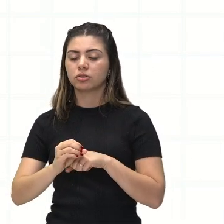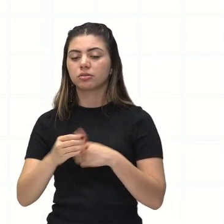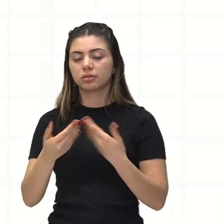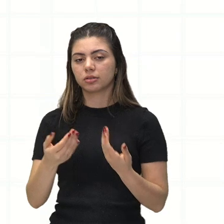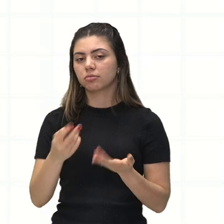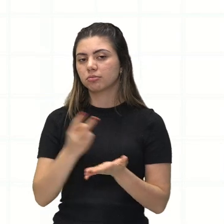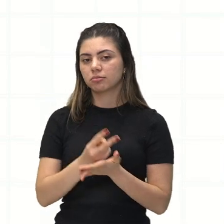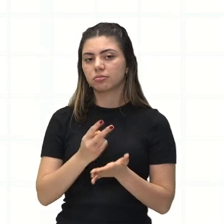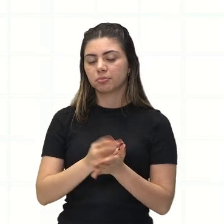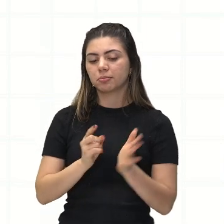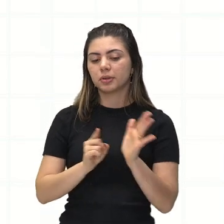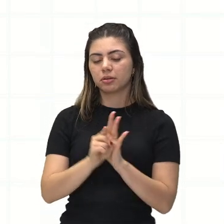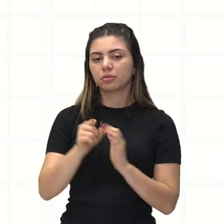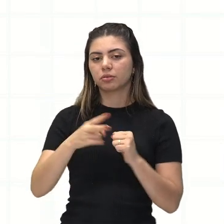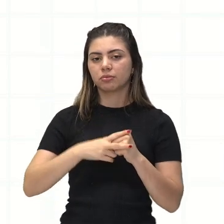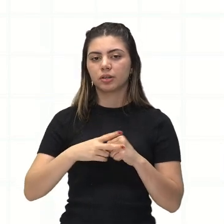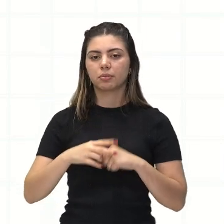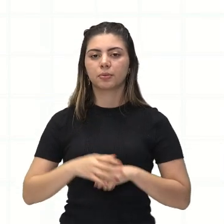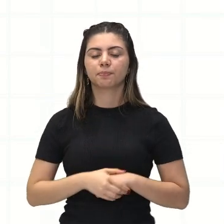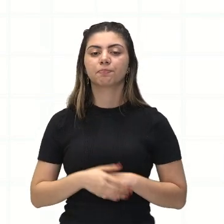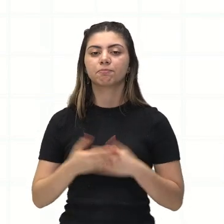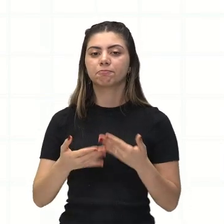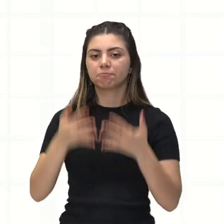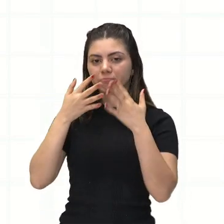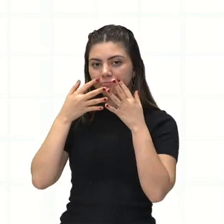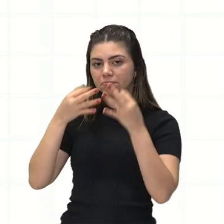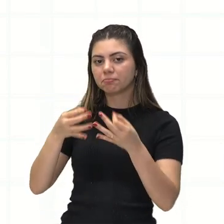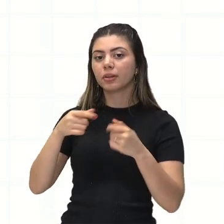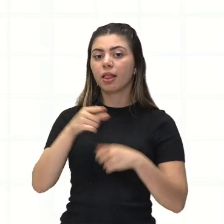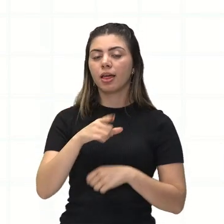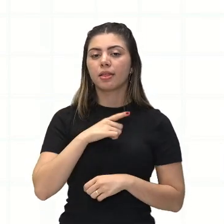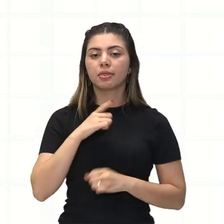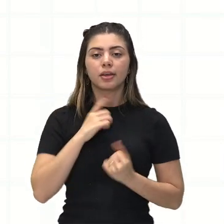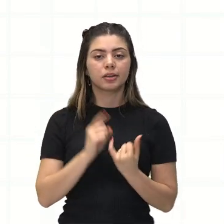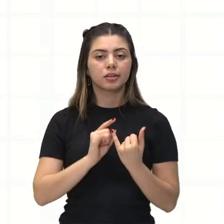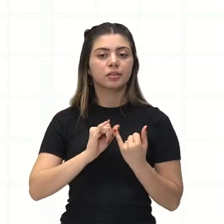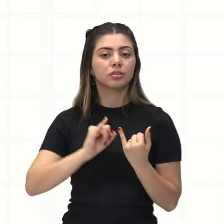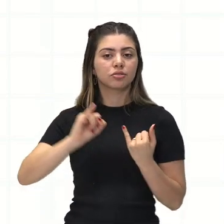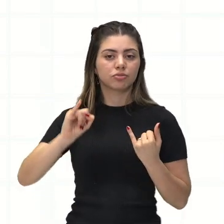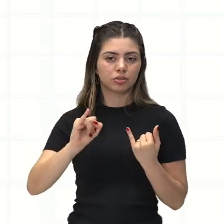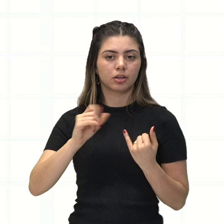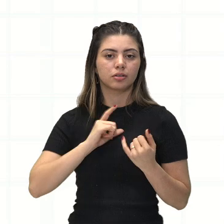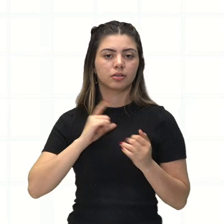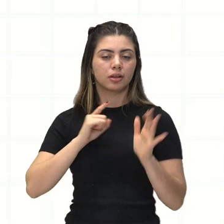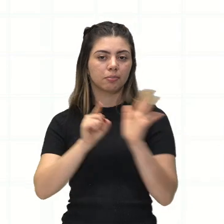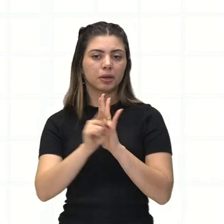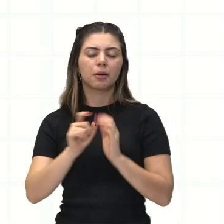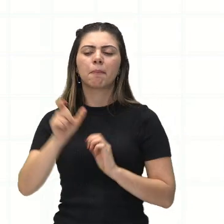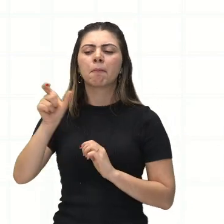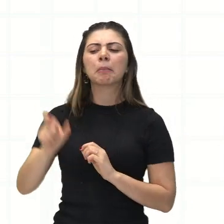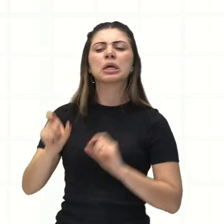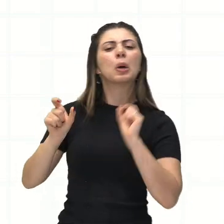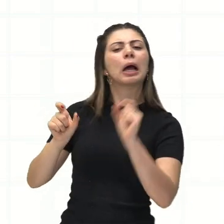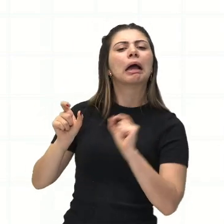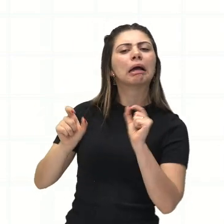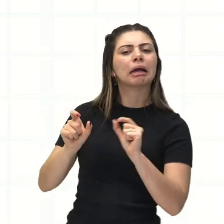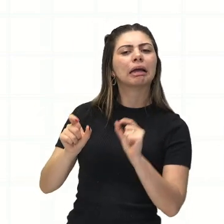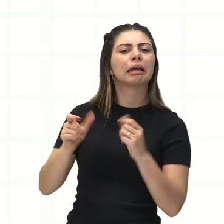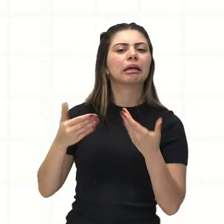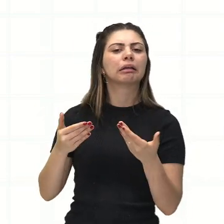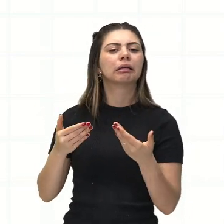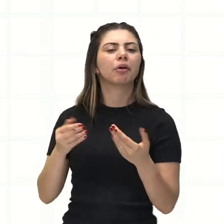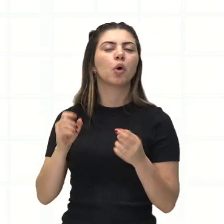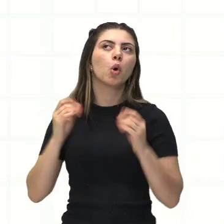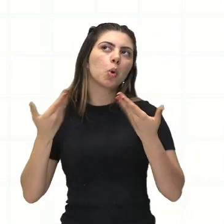verbo. Então, atenção aí, o objeto indireto responde, entre outras, as perguntas para quê ou para o que? O indireto,